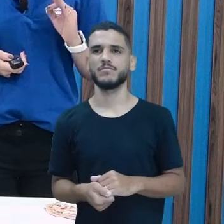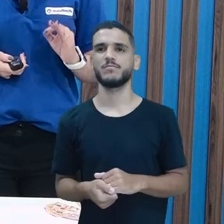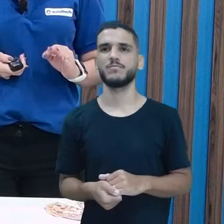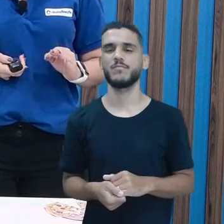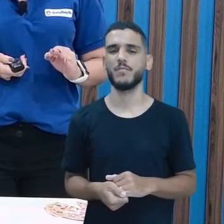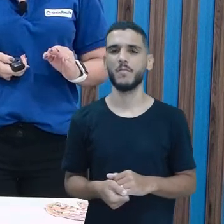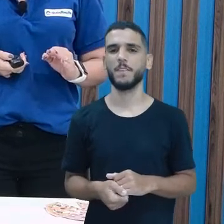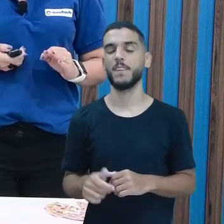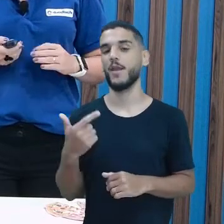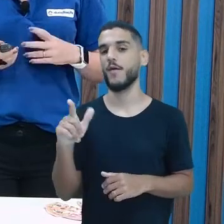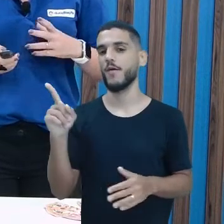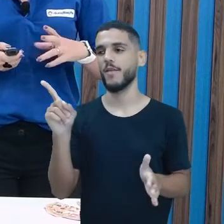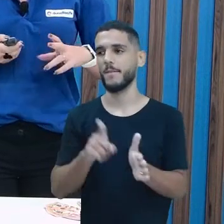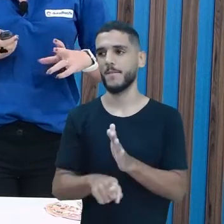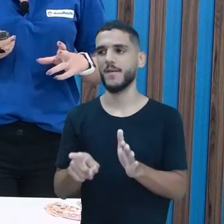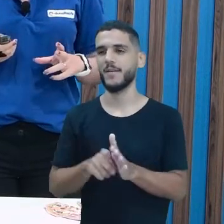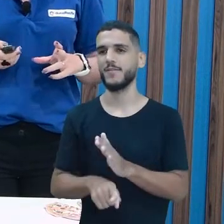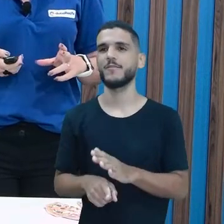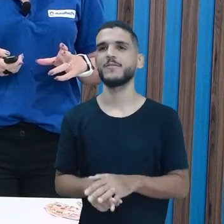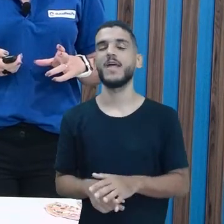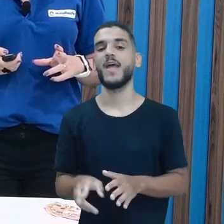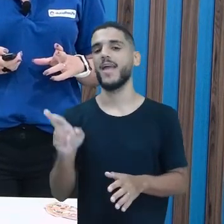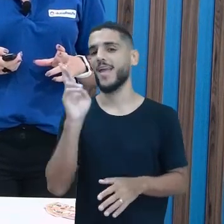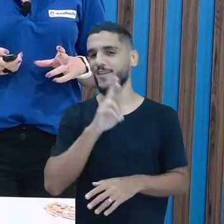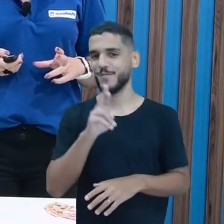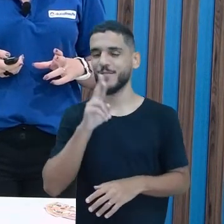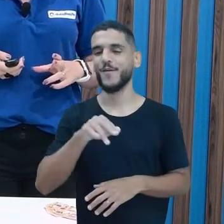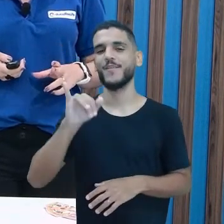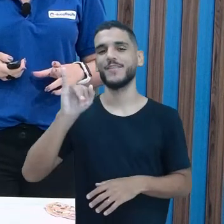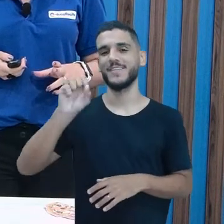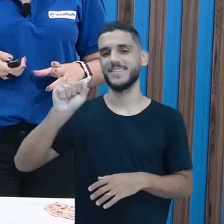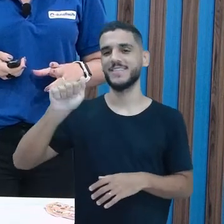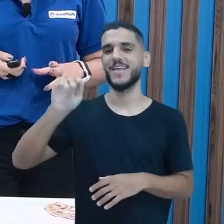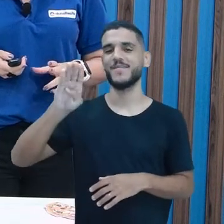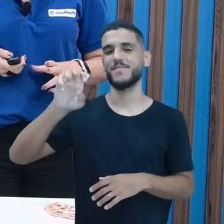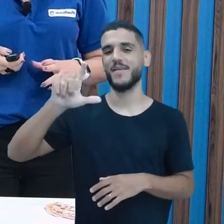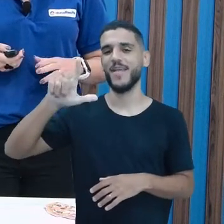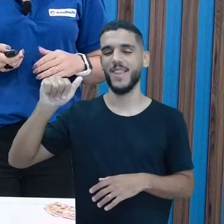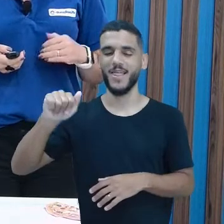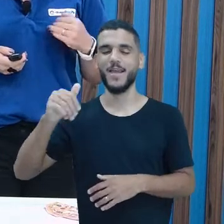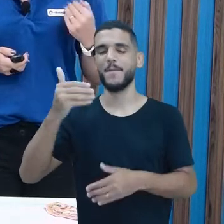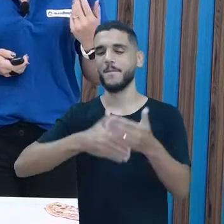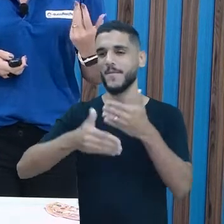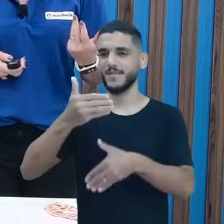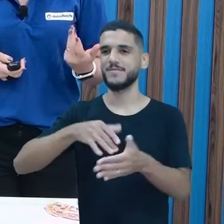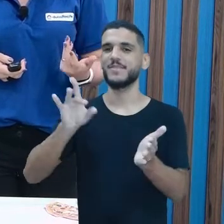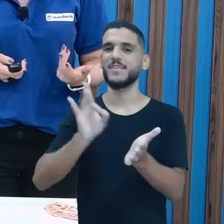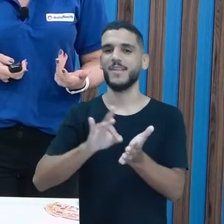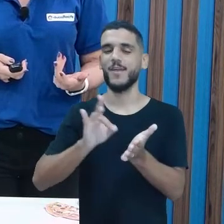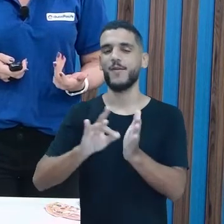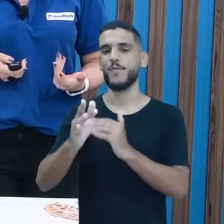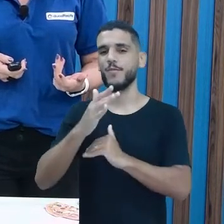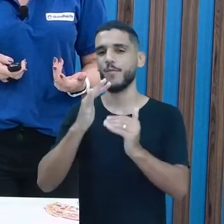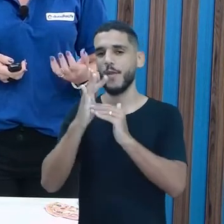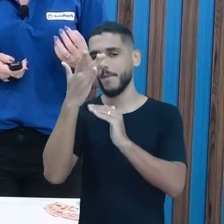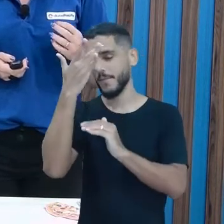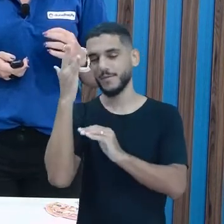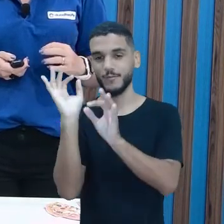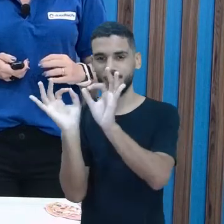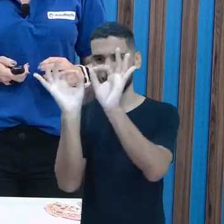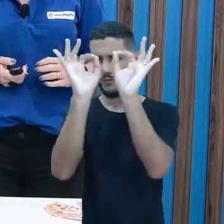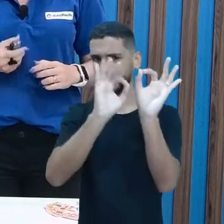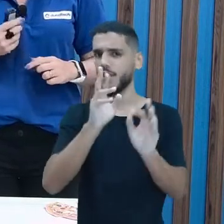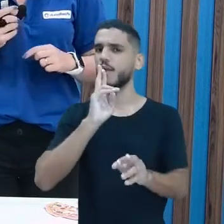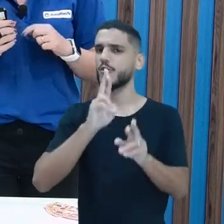Próximo probleminha. Vamos lá, Isabela, continua participando aí com a gente. Todos que estão nos acompanhando também, vai dando